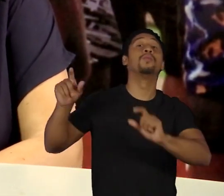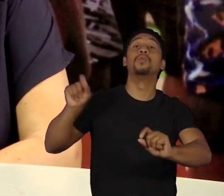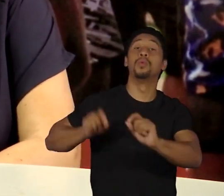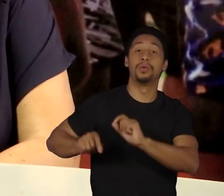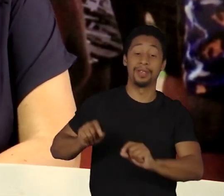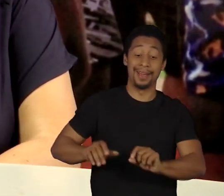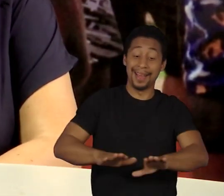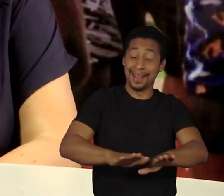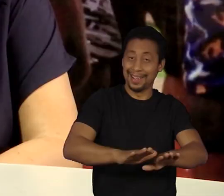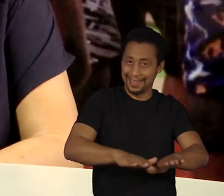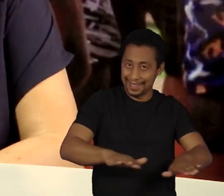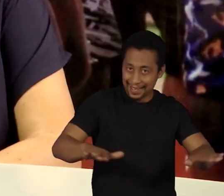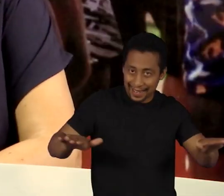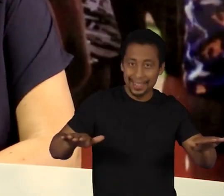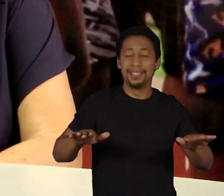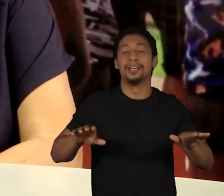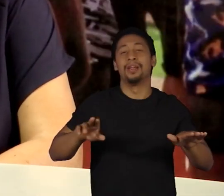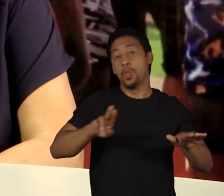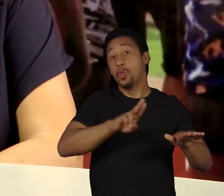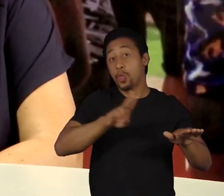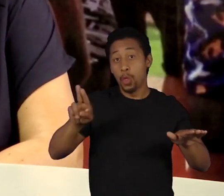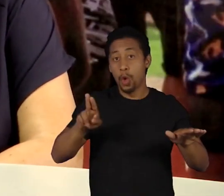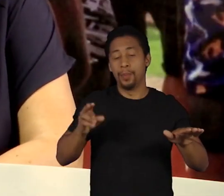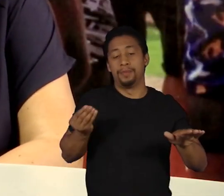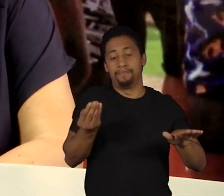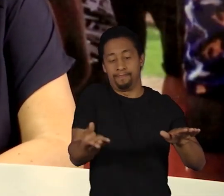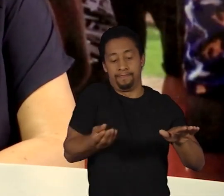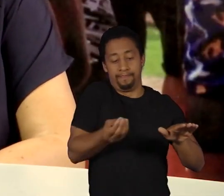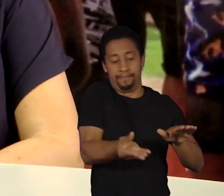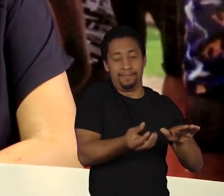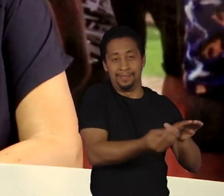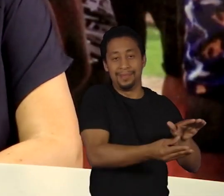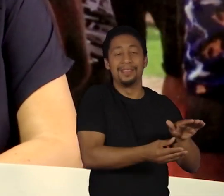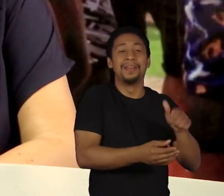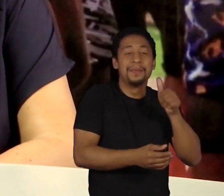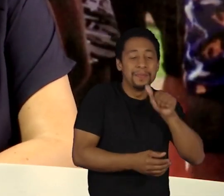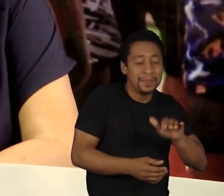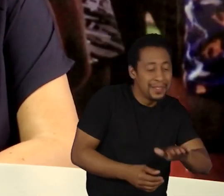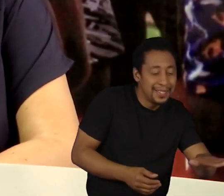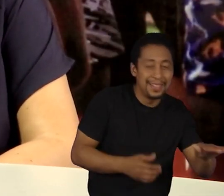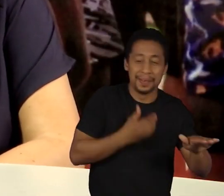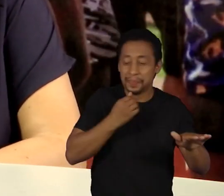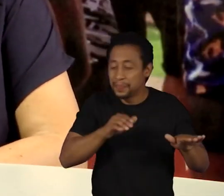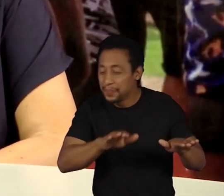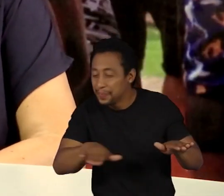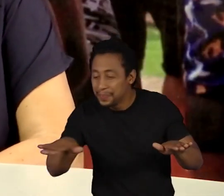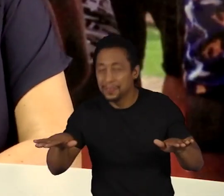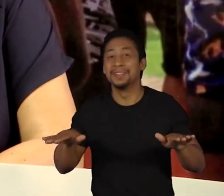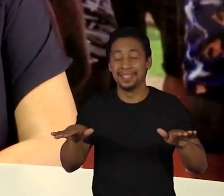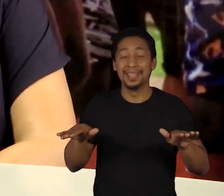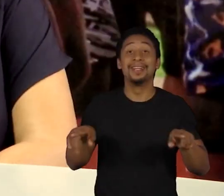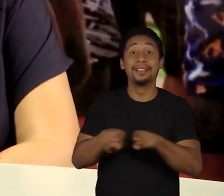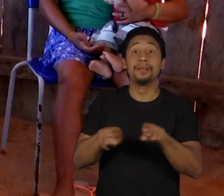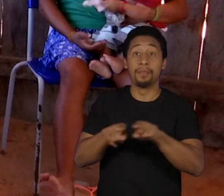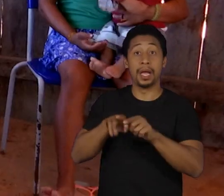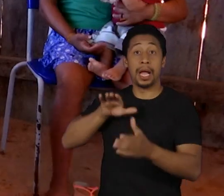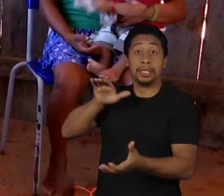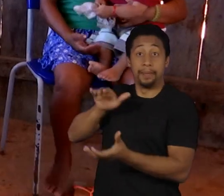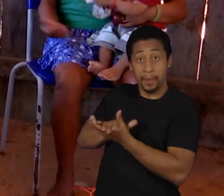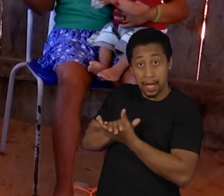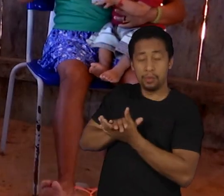das crianças, a menarca das musas, os casamentos, a posse dos